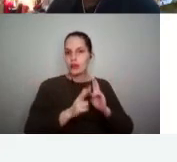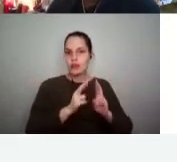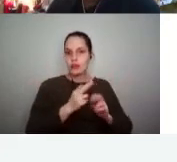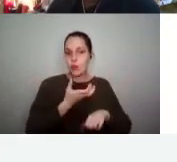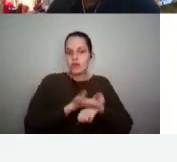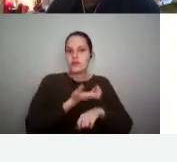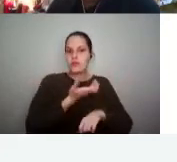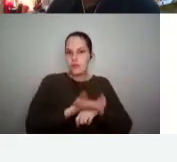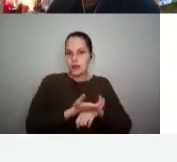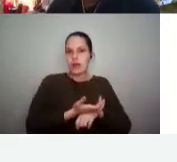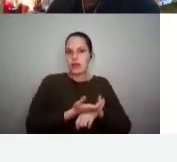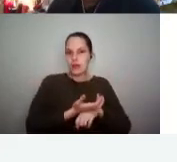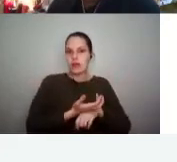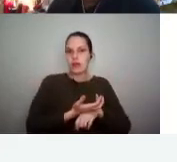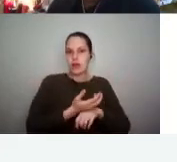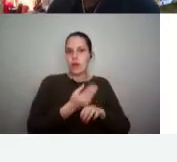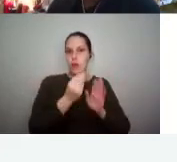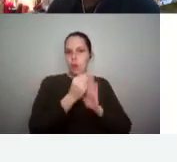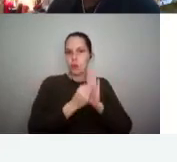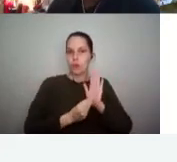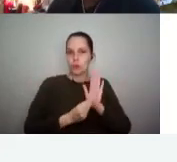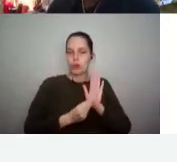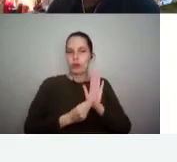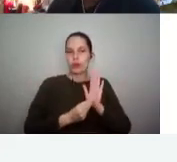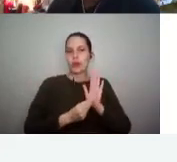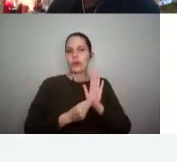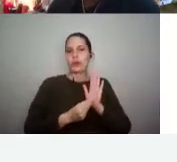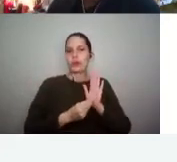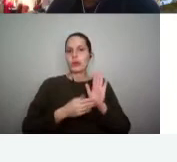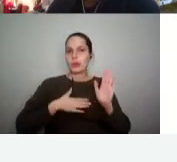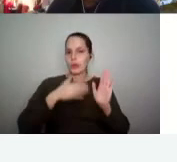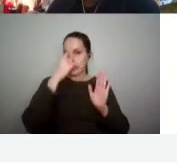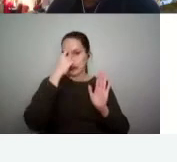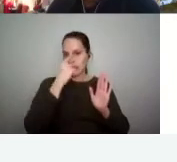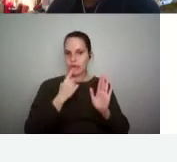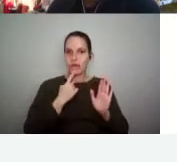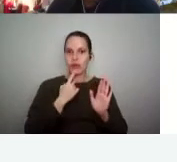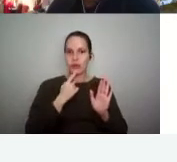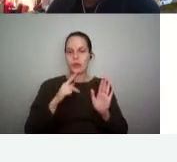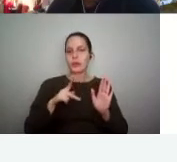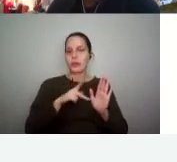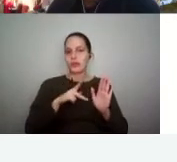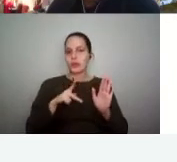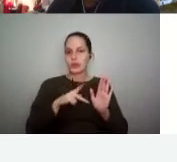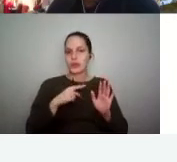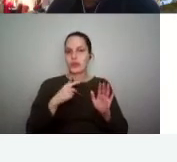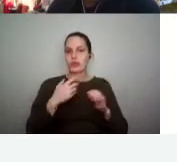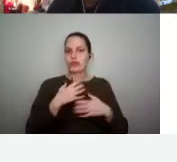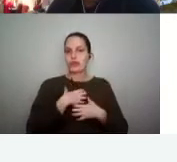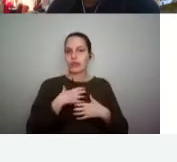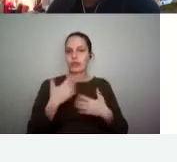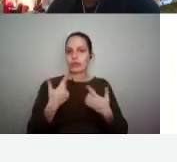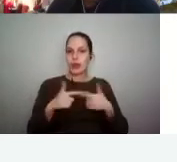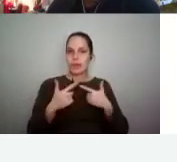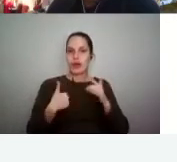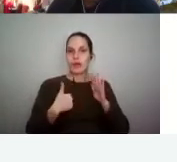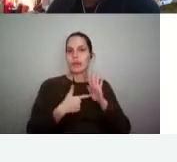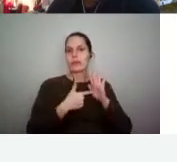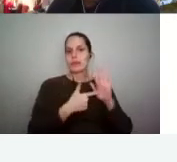eu desenvolvo, né? Com o meu perfil de docente, com as formas de trabalho que eu apresento.